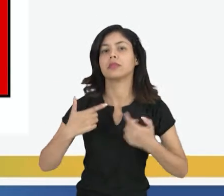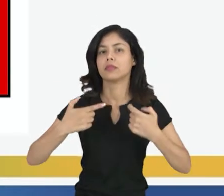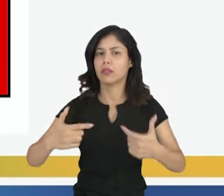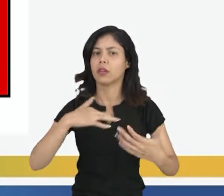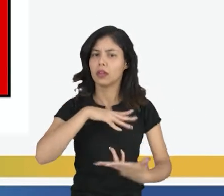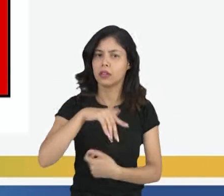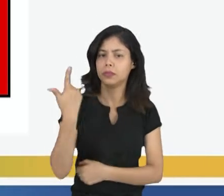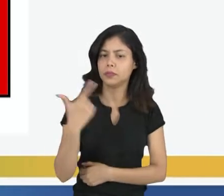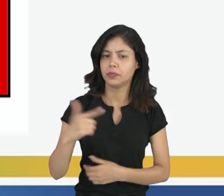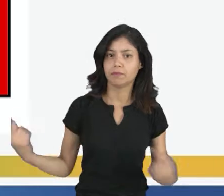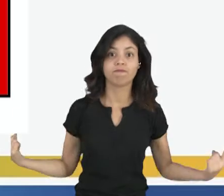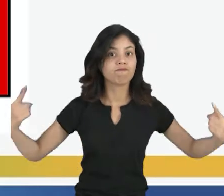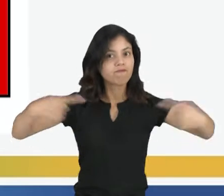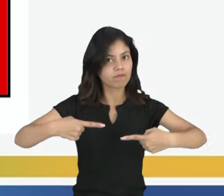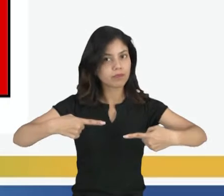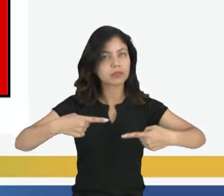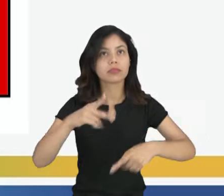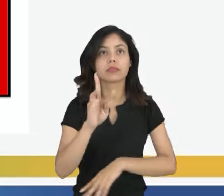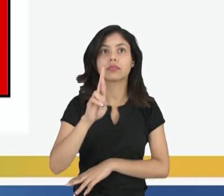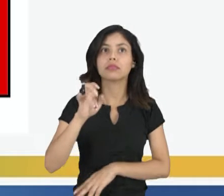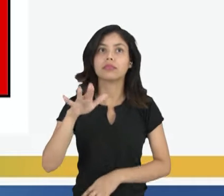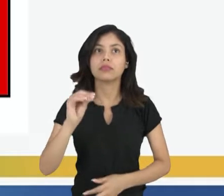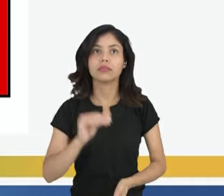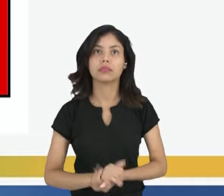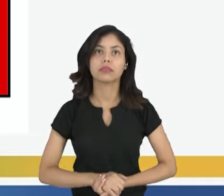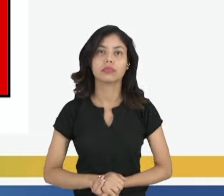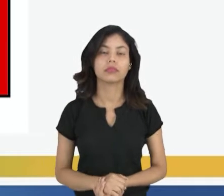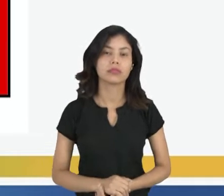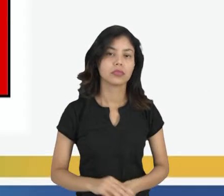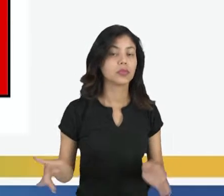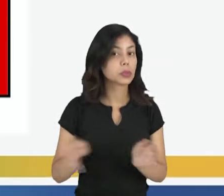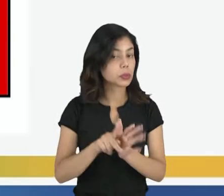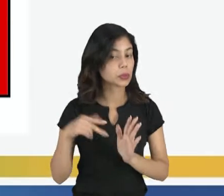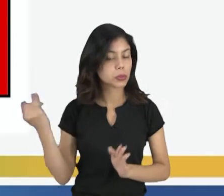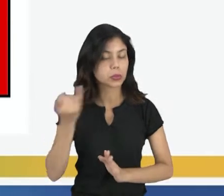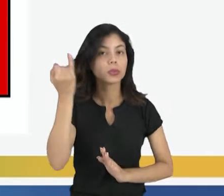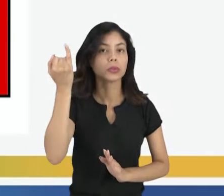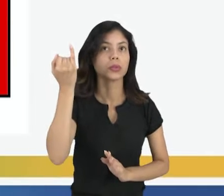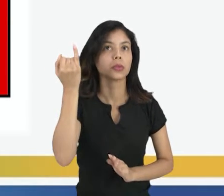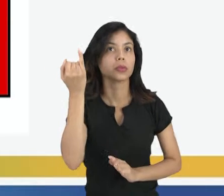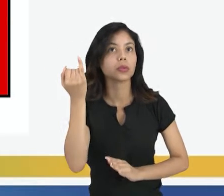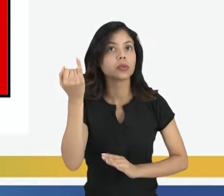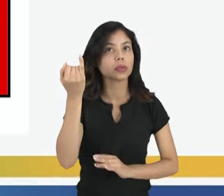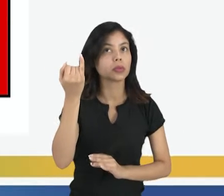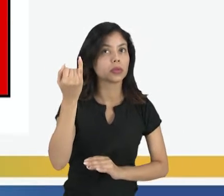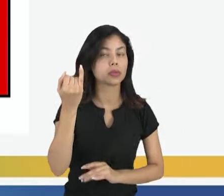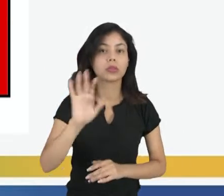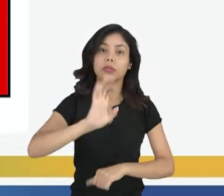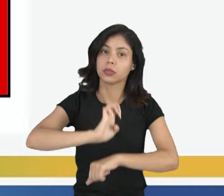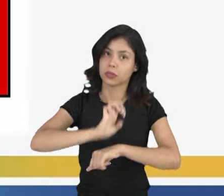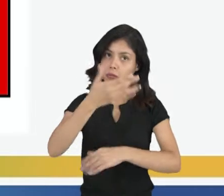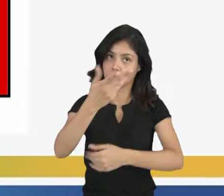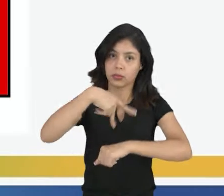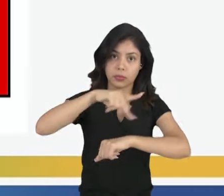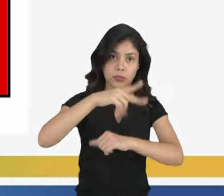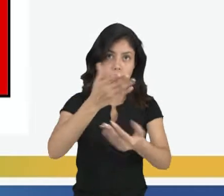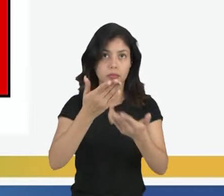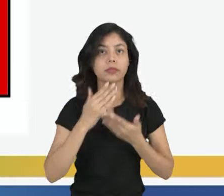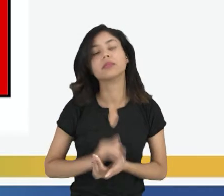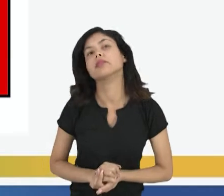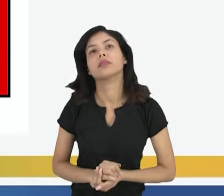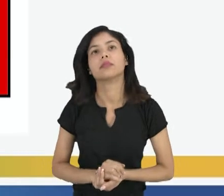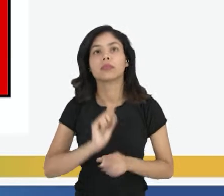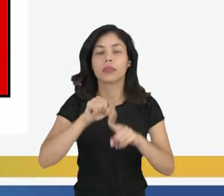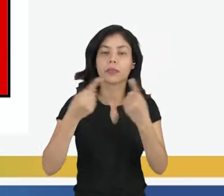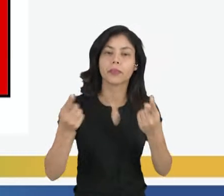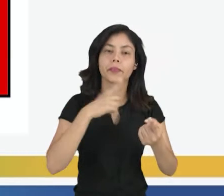não ter um confronto bélico, principalmente aí entre essas potências, que a gente vai ver já já, tá?